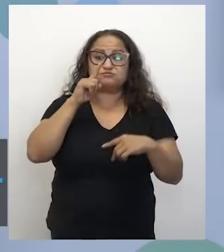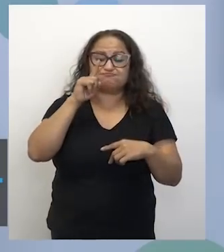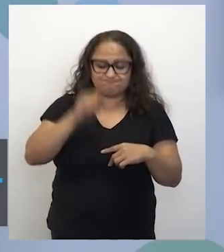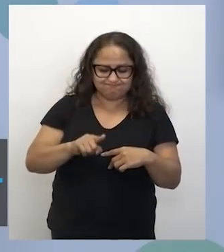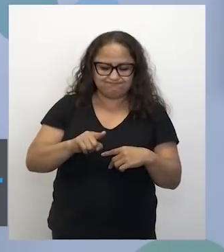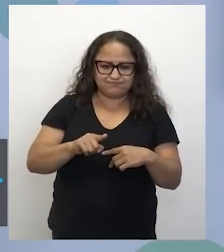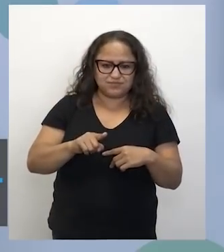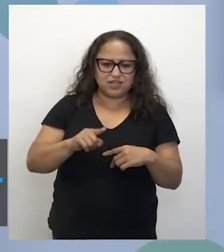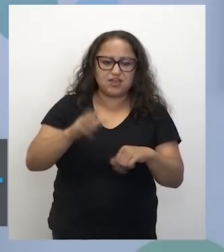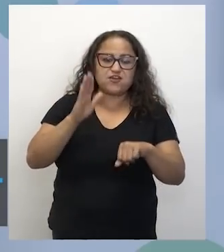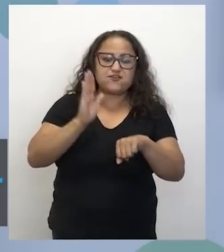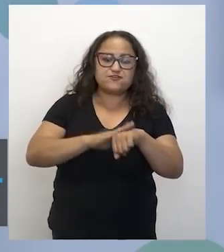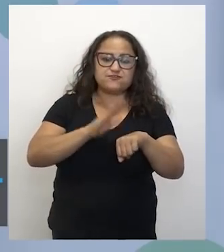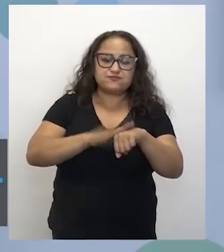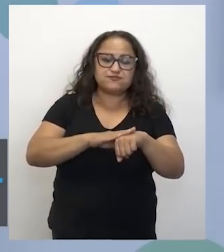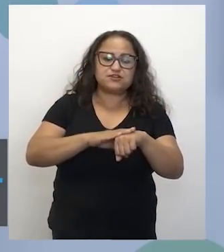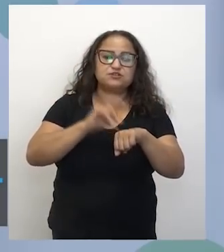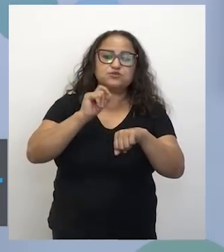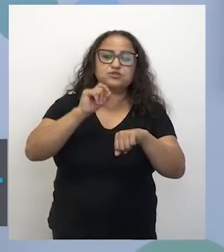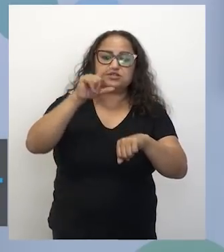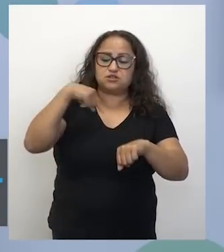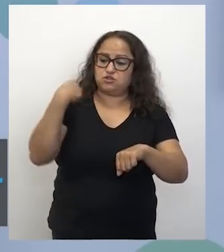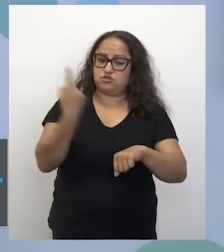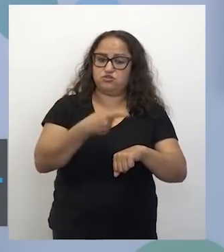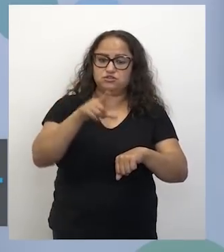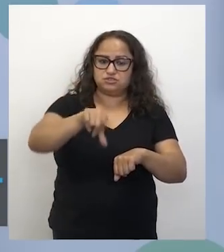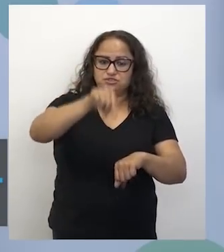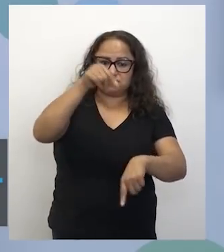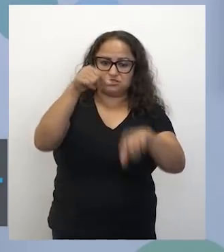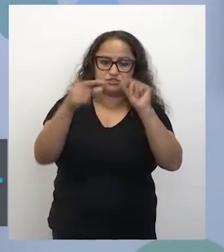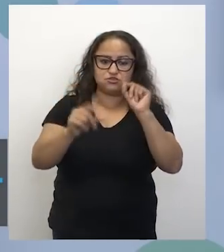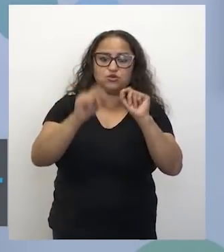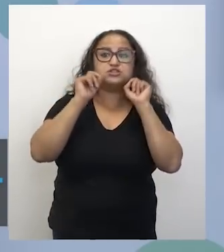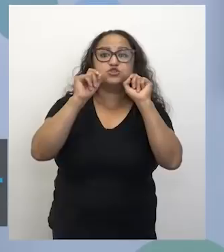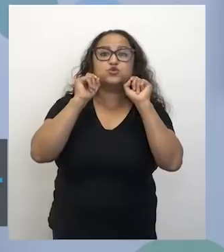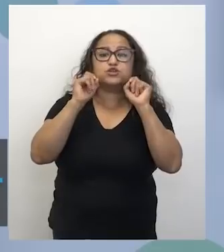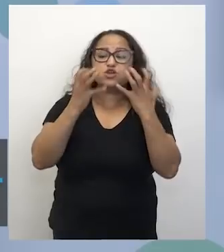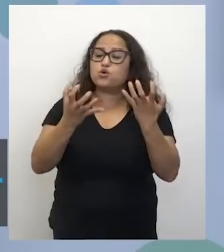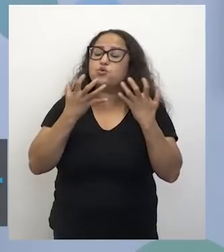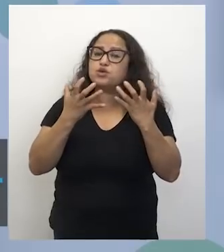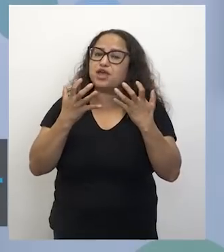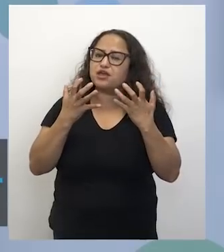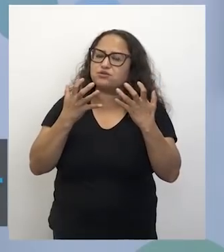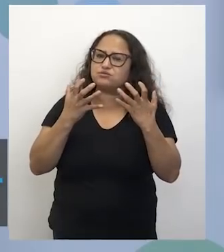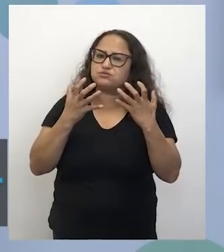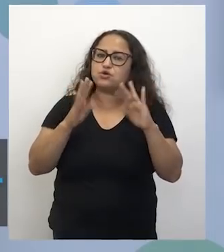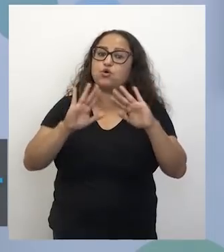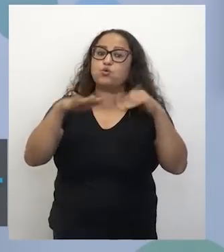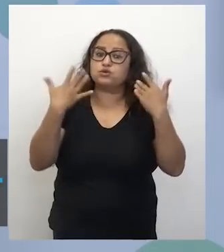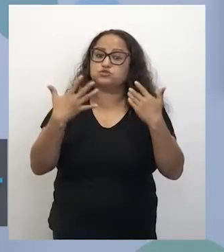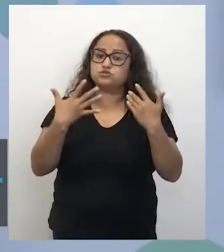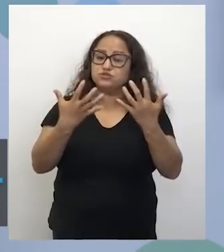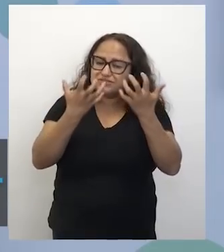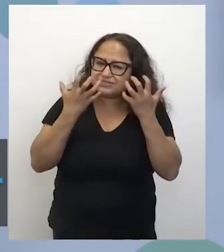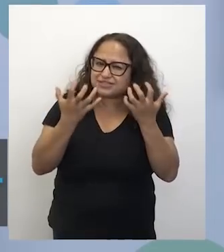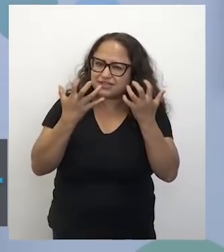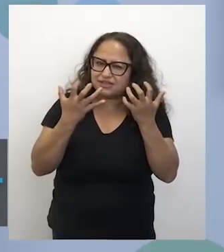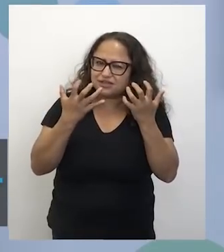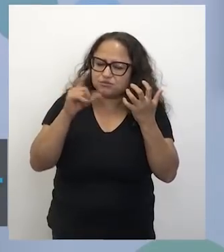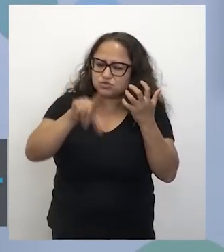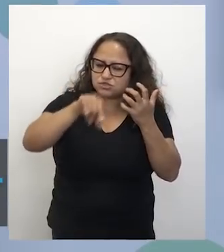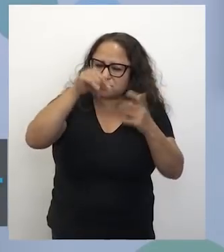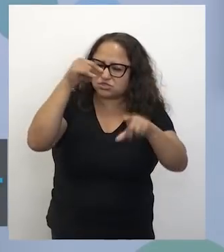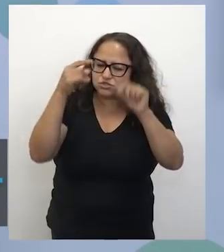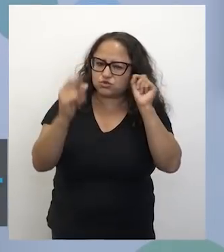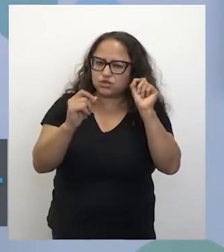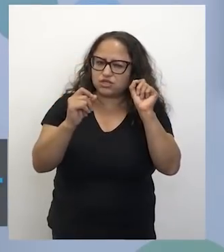é, diz muito sobre as nossas escolhas e decisões, porque quando a gente escolhe, a gente traz, né,